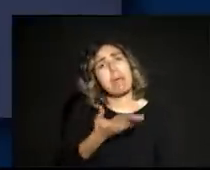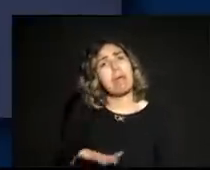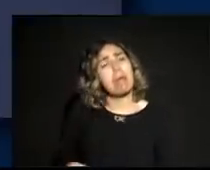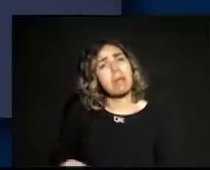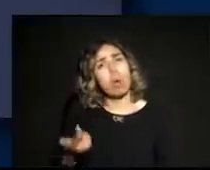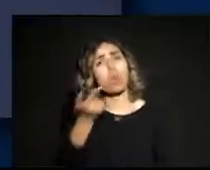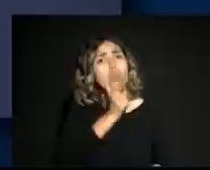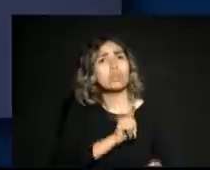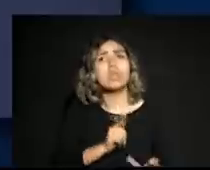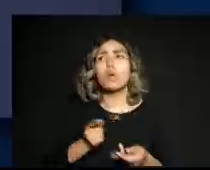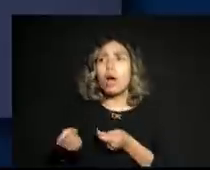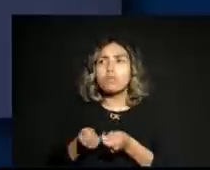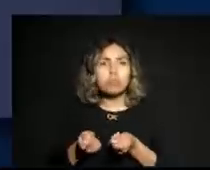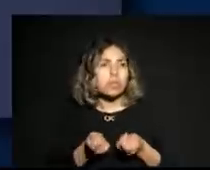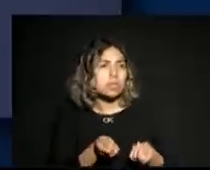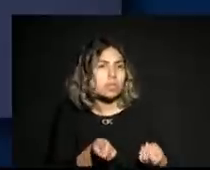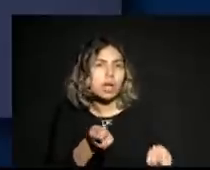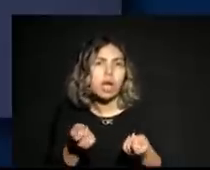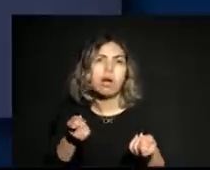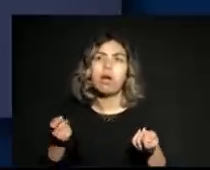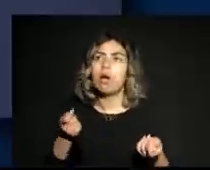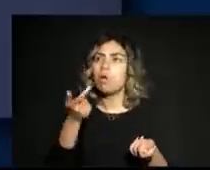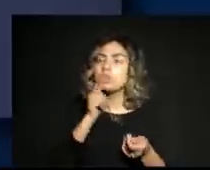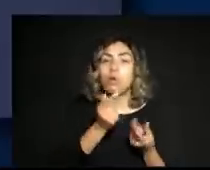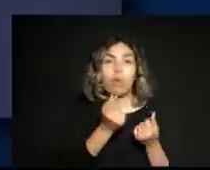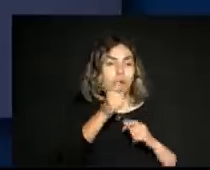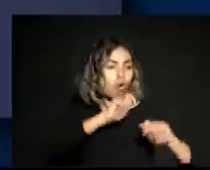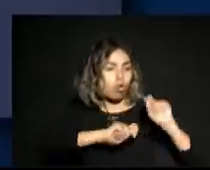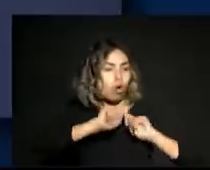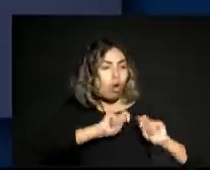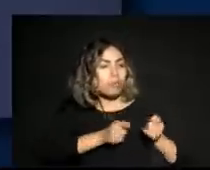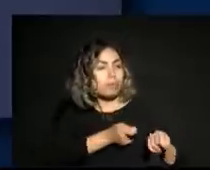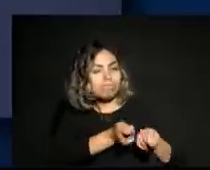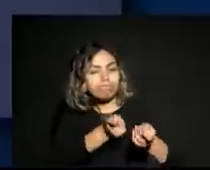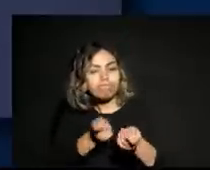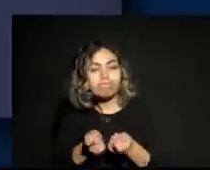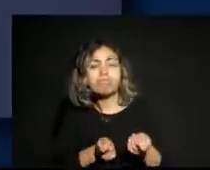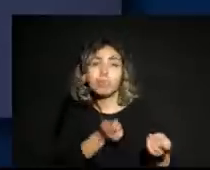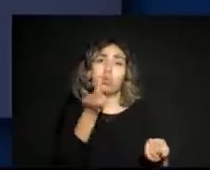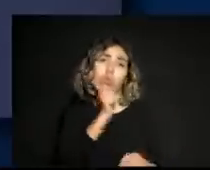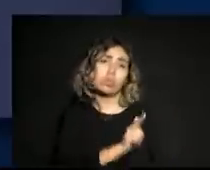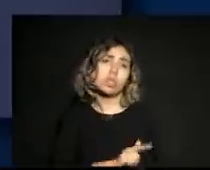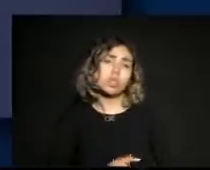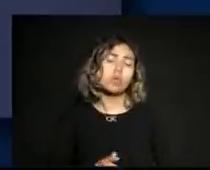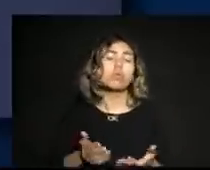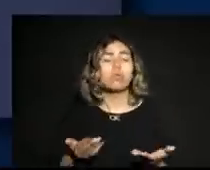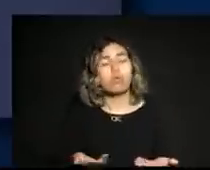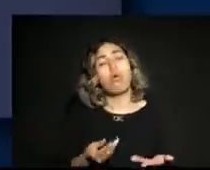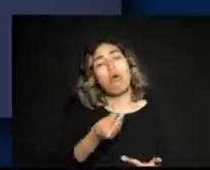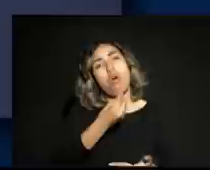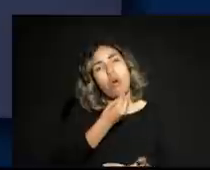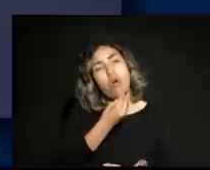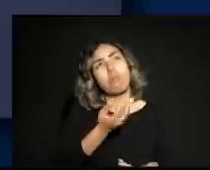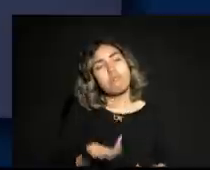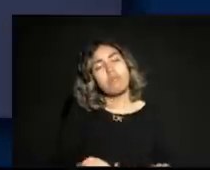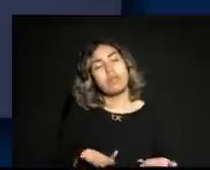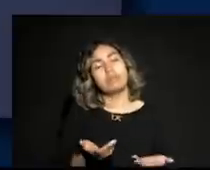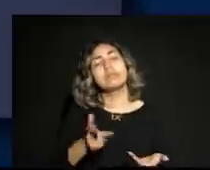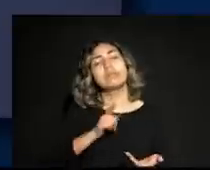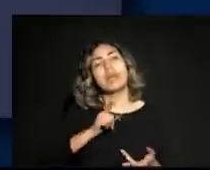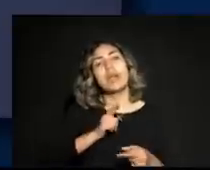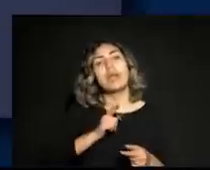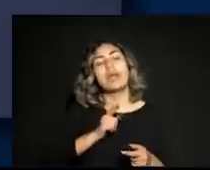em gerir o essa parte Econômica é é claro que a gente tem coisa muito